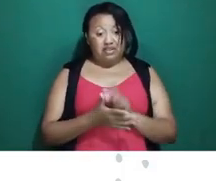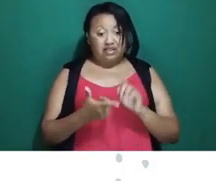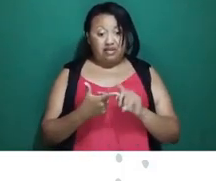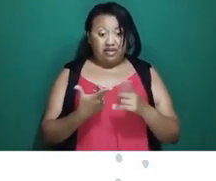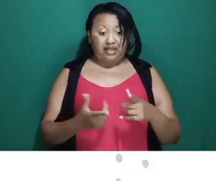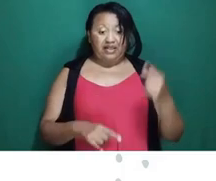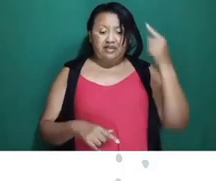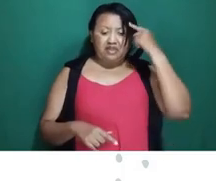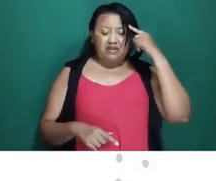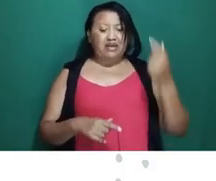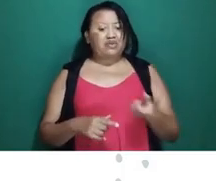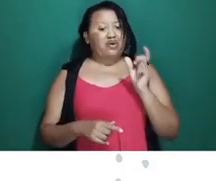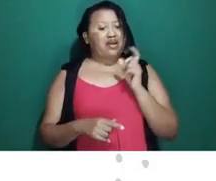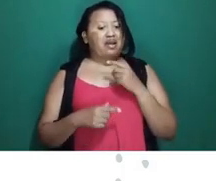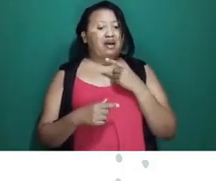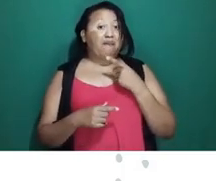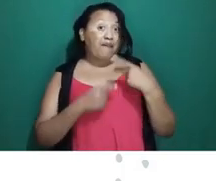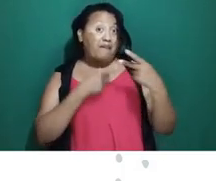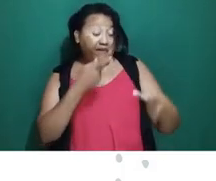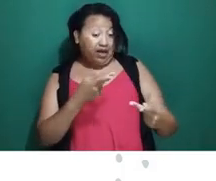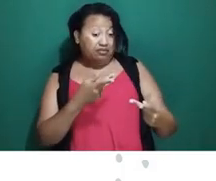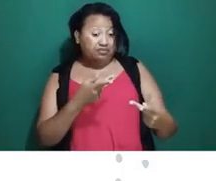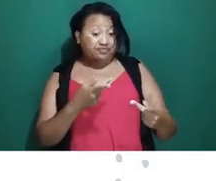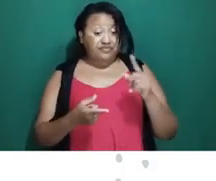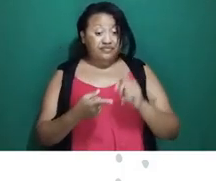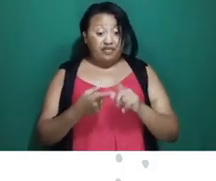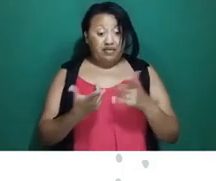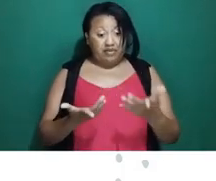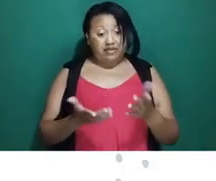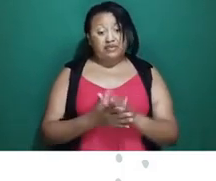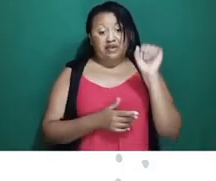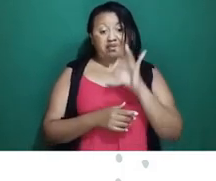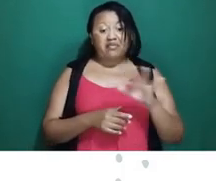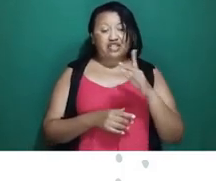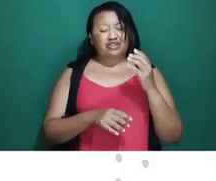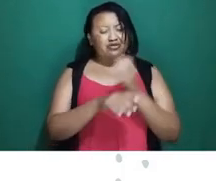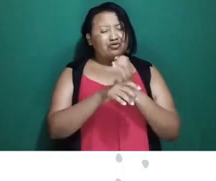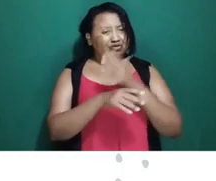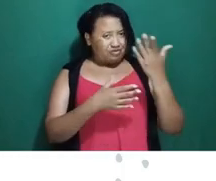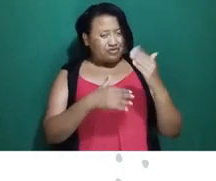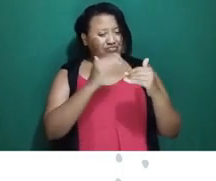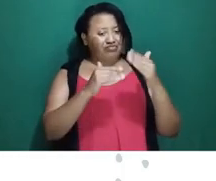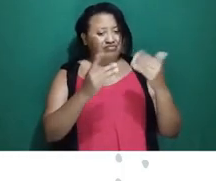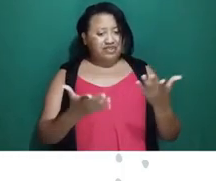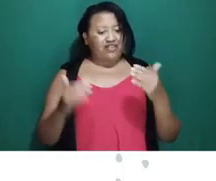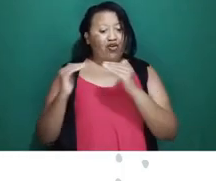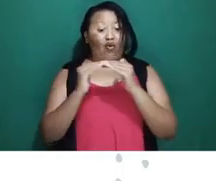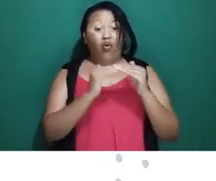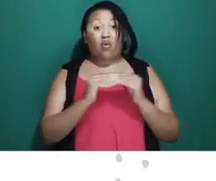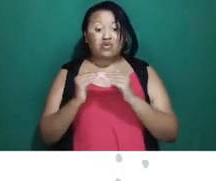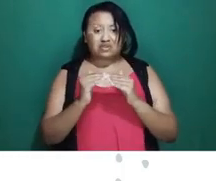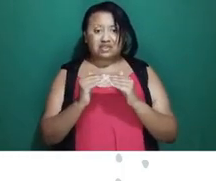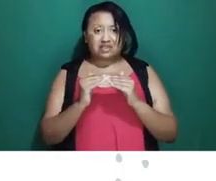pensamento e de palavra uma figura de construção é que vai concordar